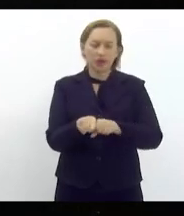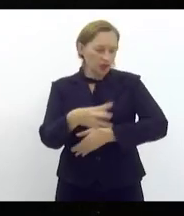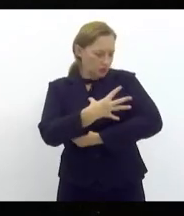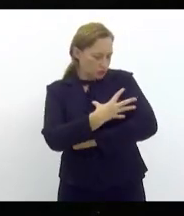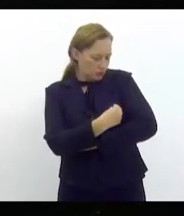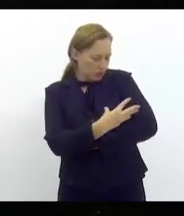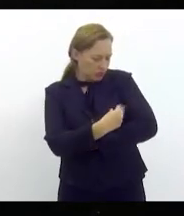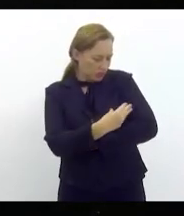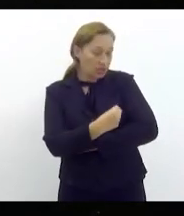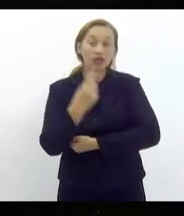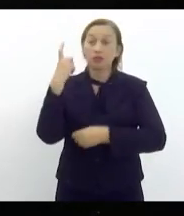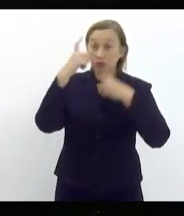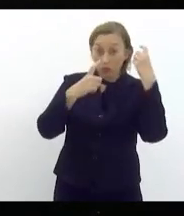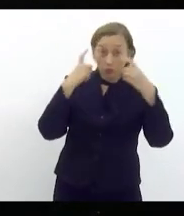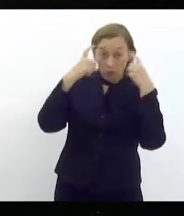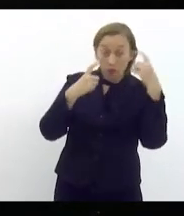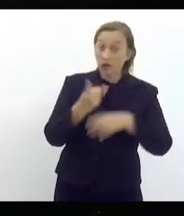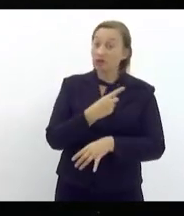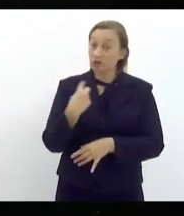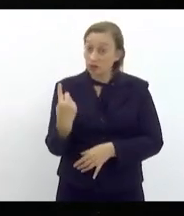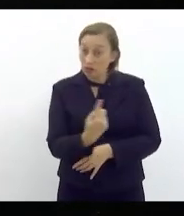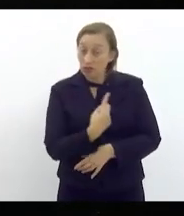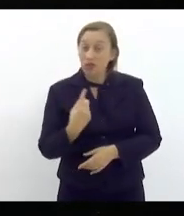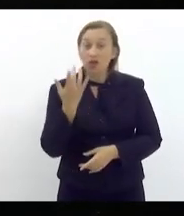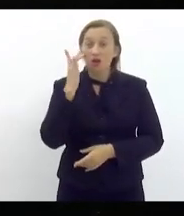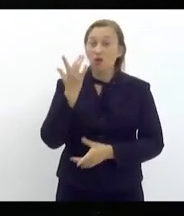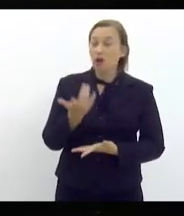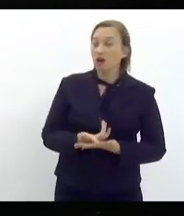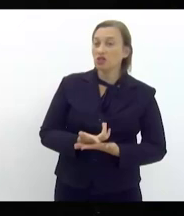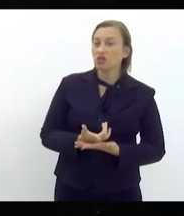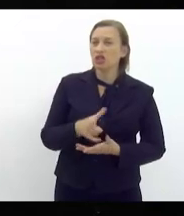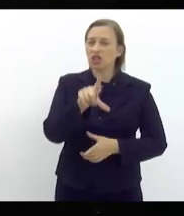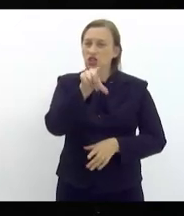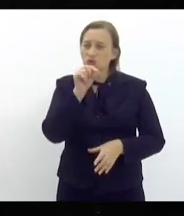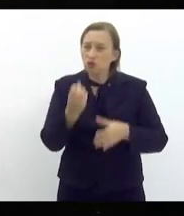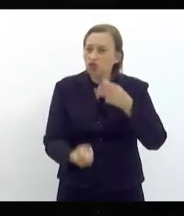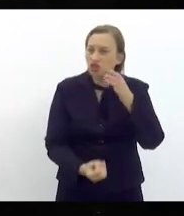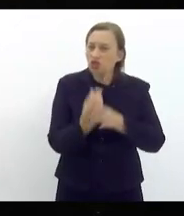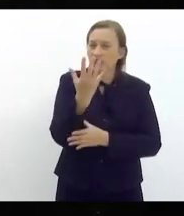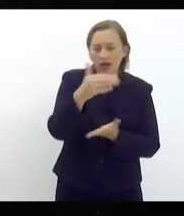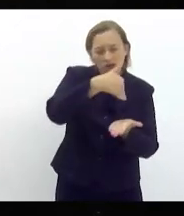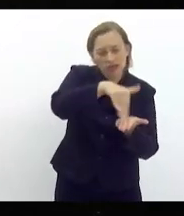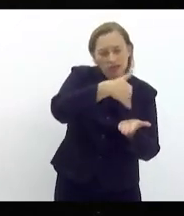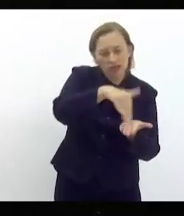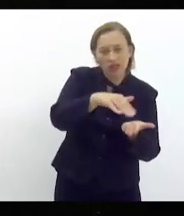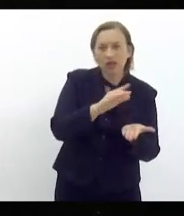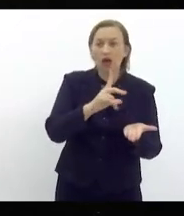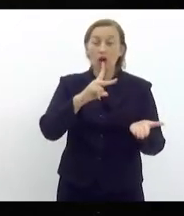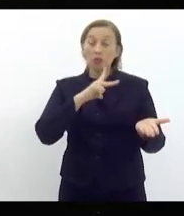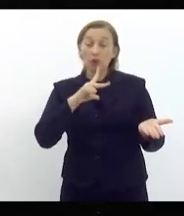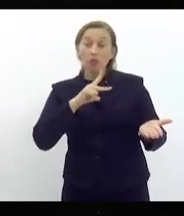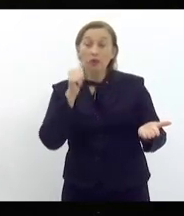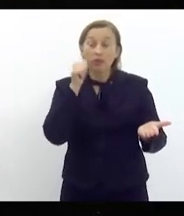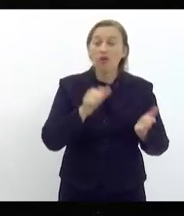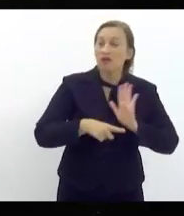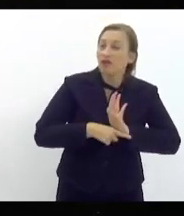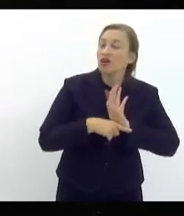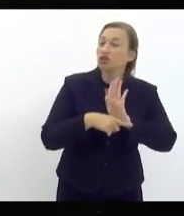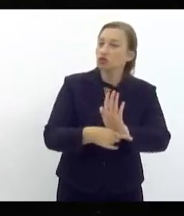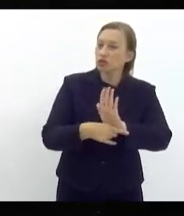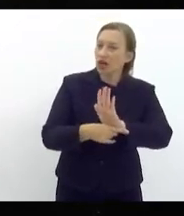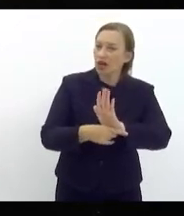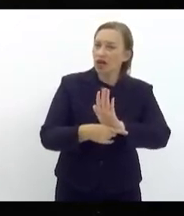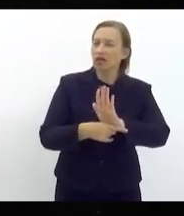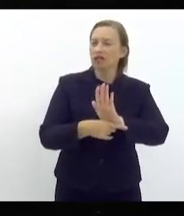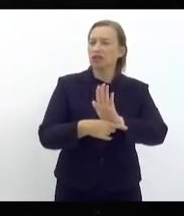preocupa muito. Acho que a decisão de criar uma secretaria de mulheres vai ajudar na